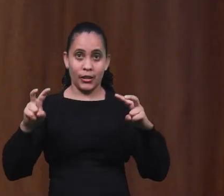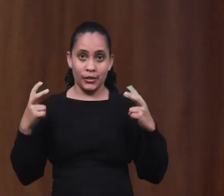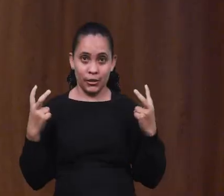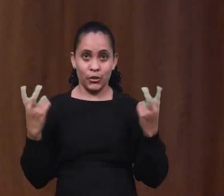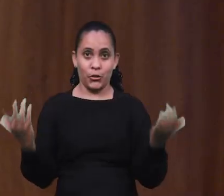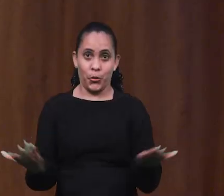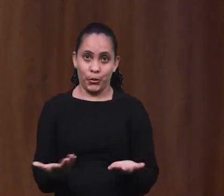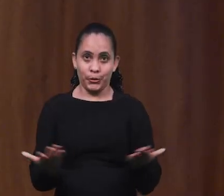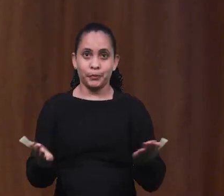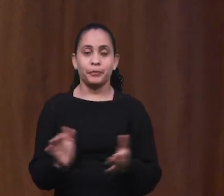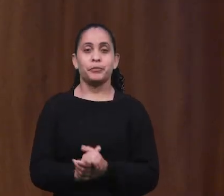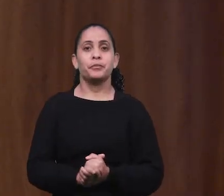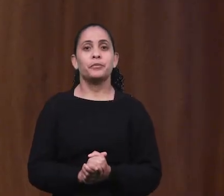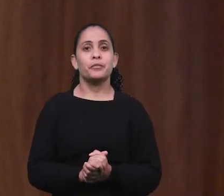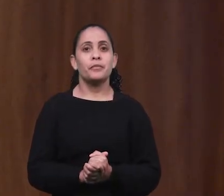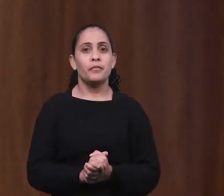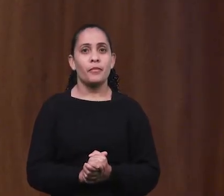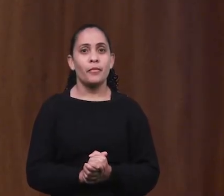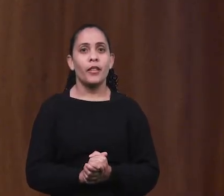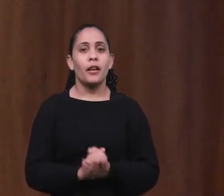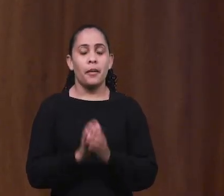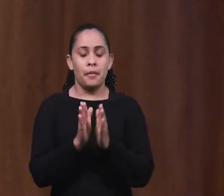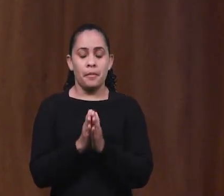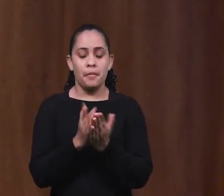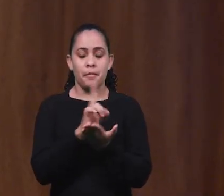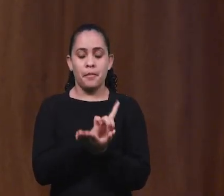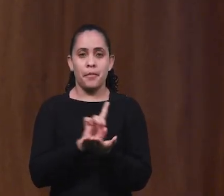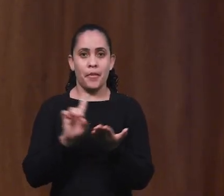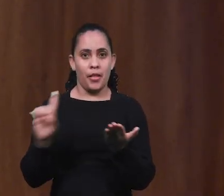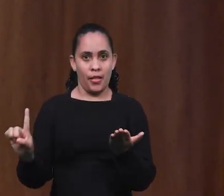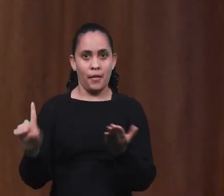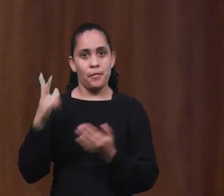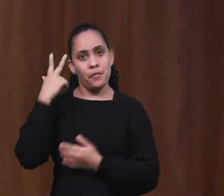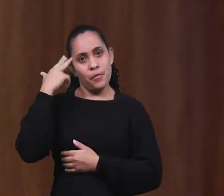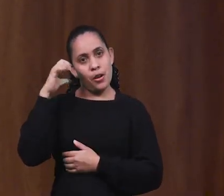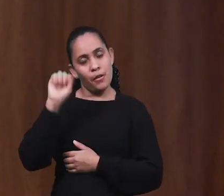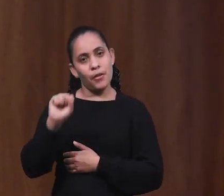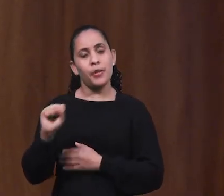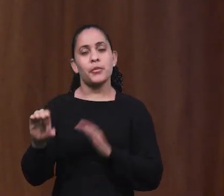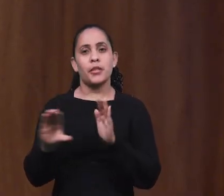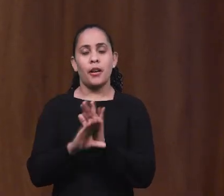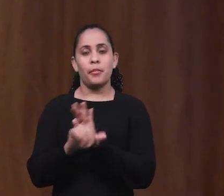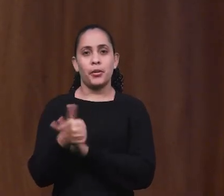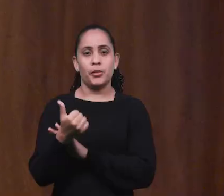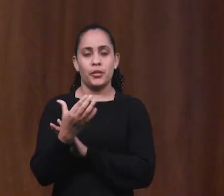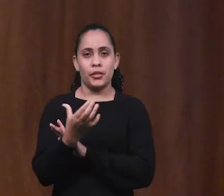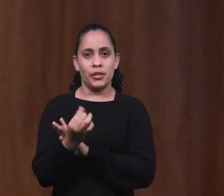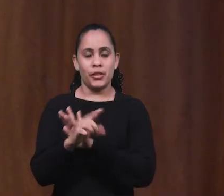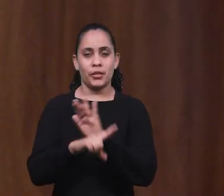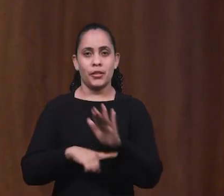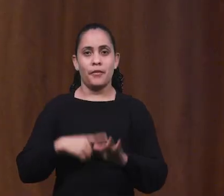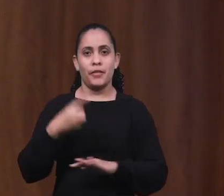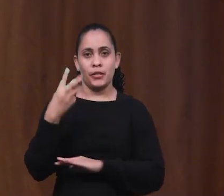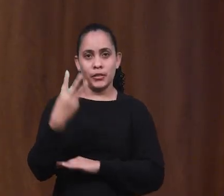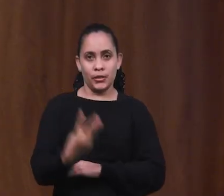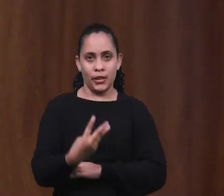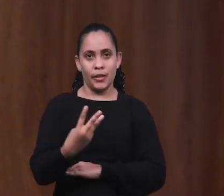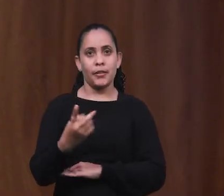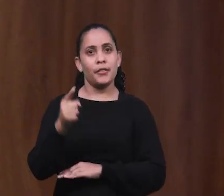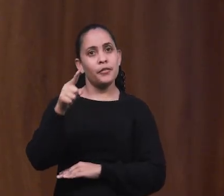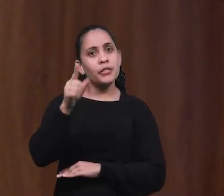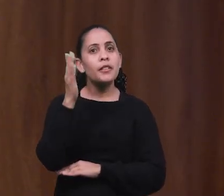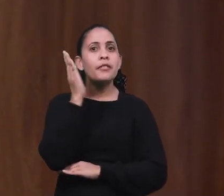você que nos acompanha, que nos ouve. Abre a sua Bíblia em Provérbios capítulo 16,